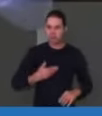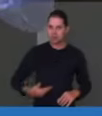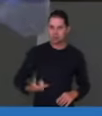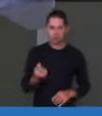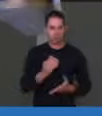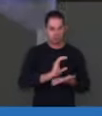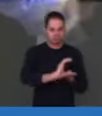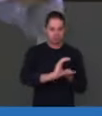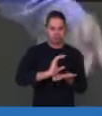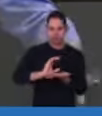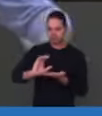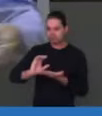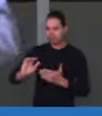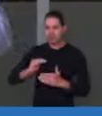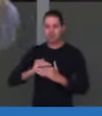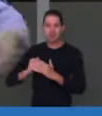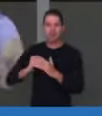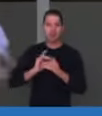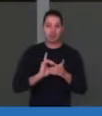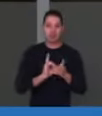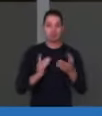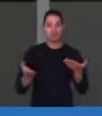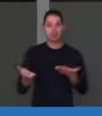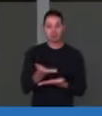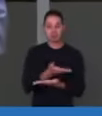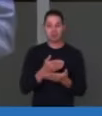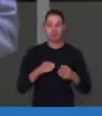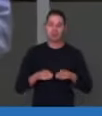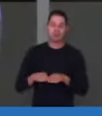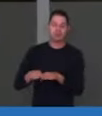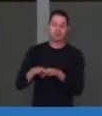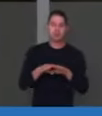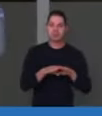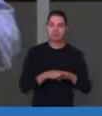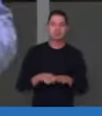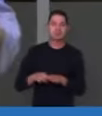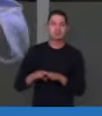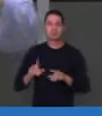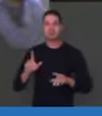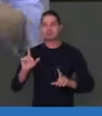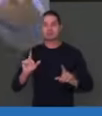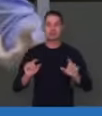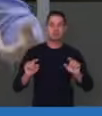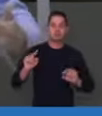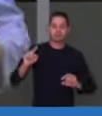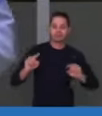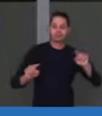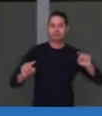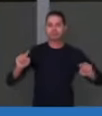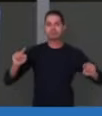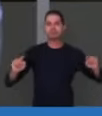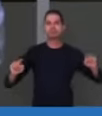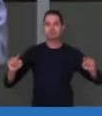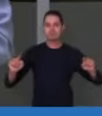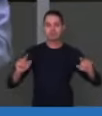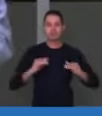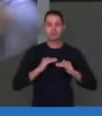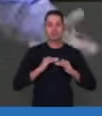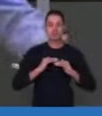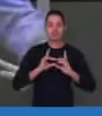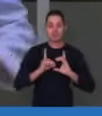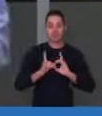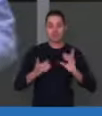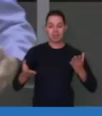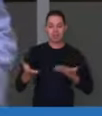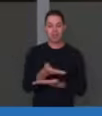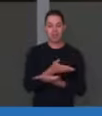Isso é uma democracia relativa, senhora apresentadora. Isso é uma democracia que não